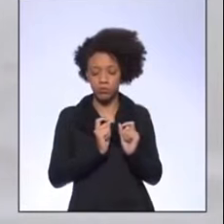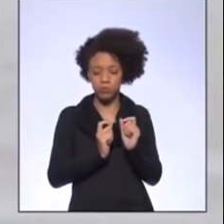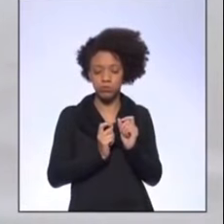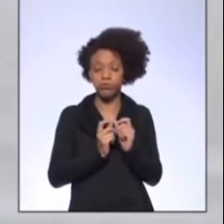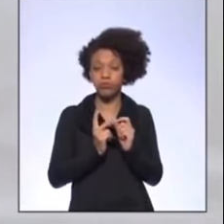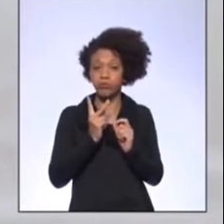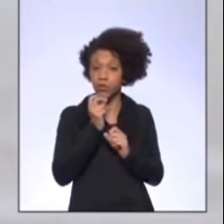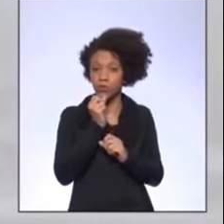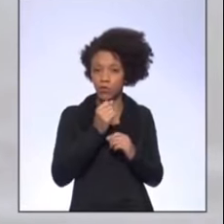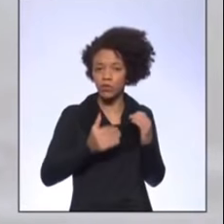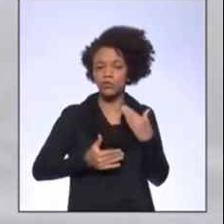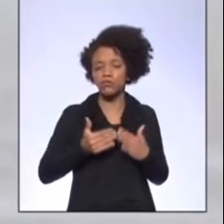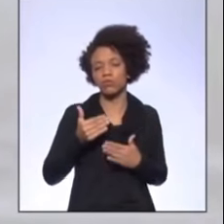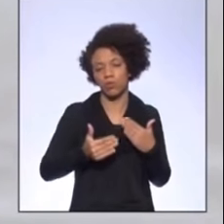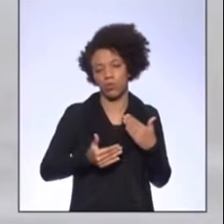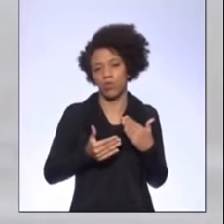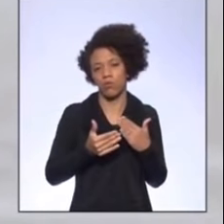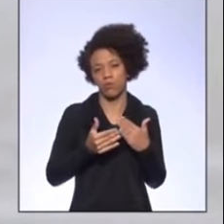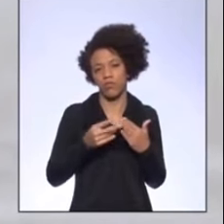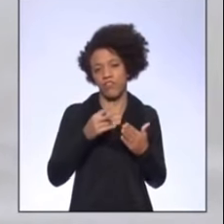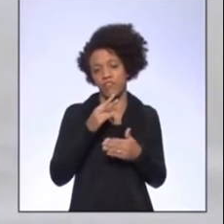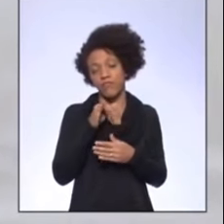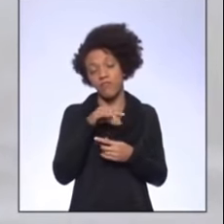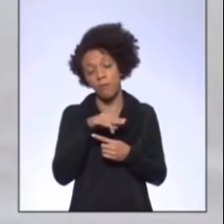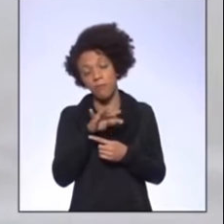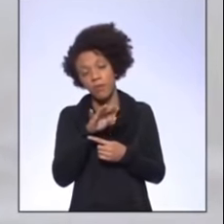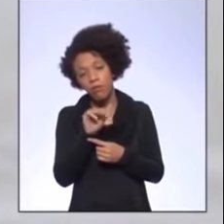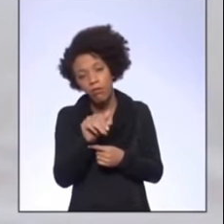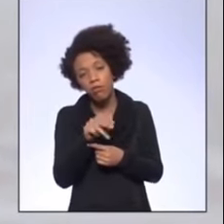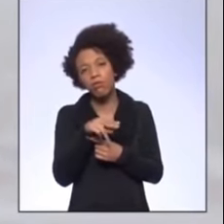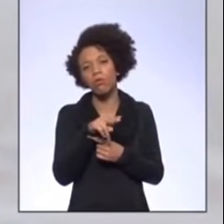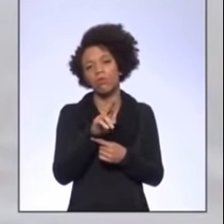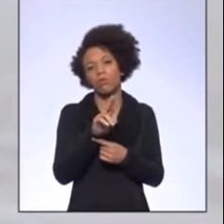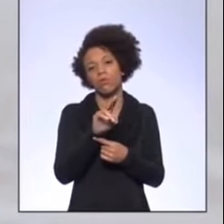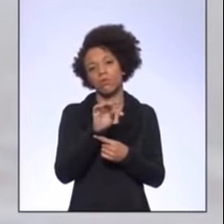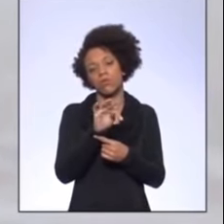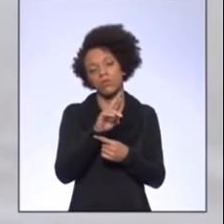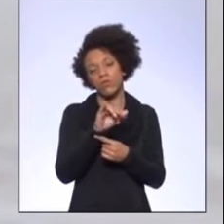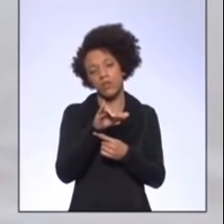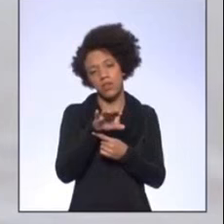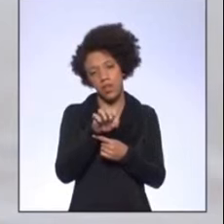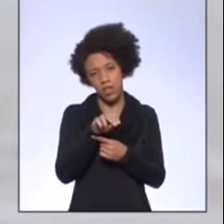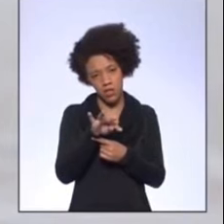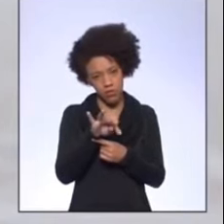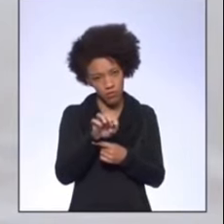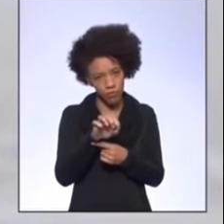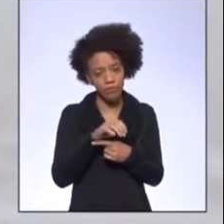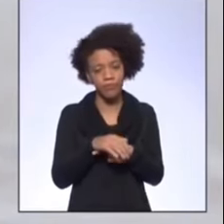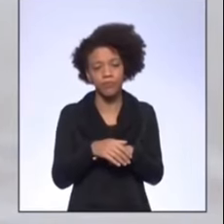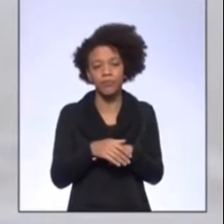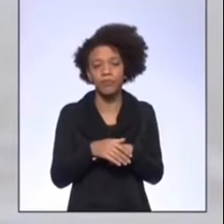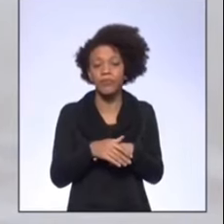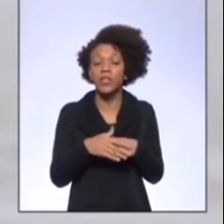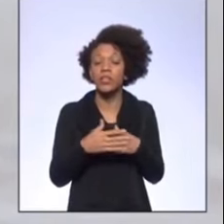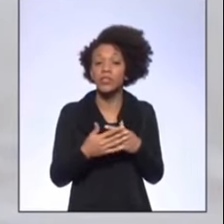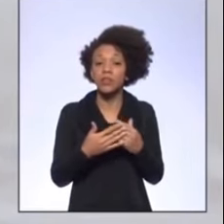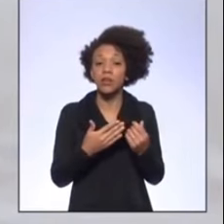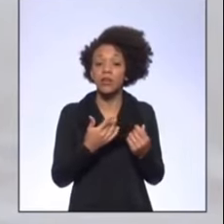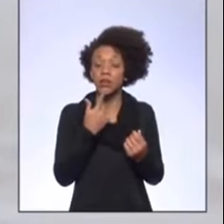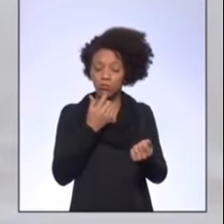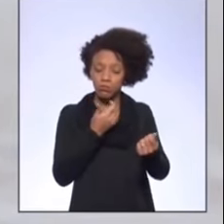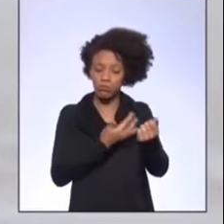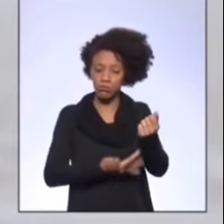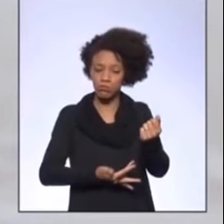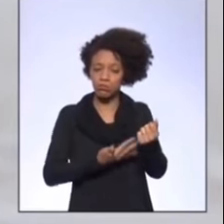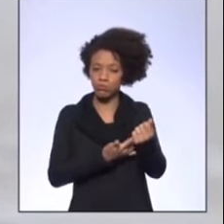bem? Então os nutrientes vão passar por aqui, ó, vão ser absorvidos pela parede aqui e a sua corrente sanguínea vai pegar